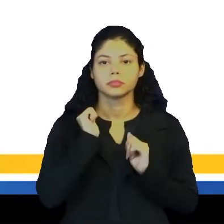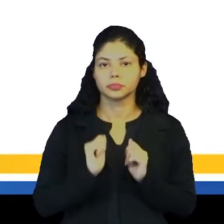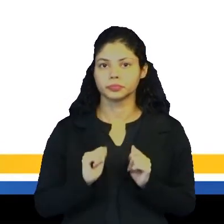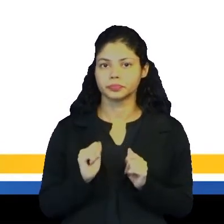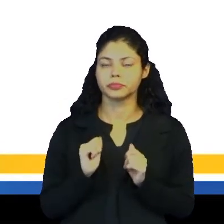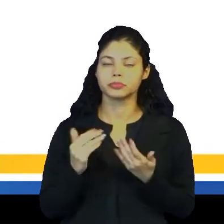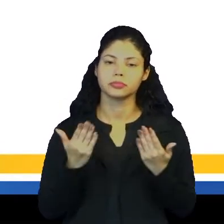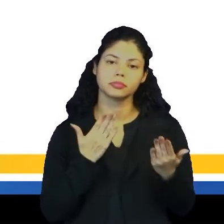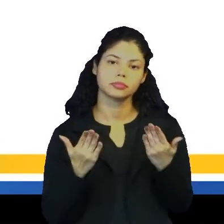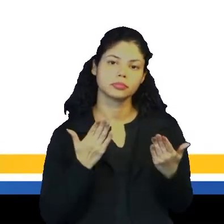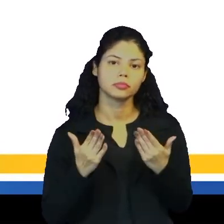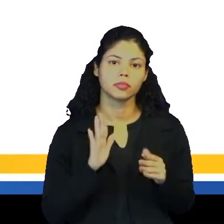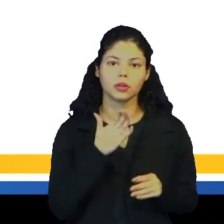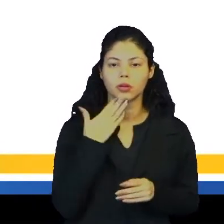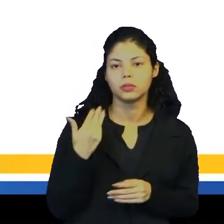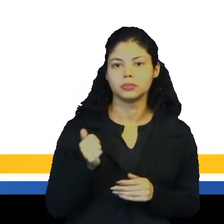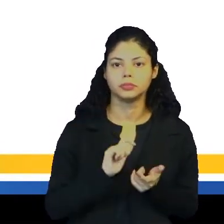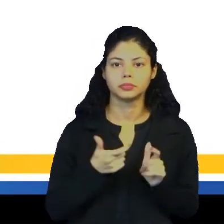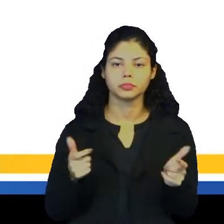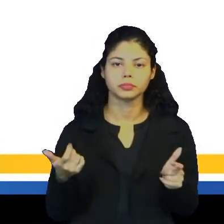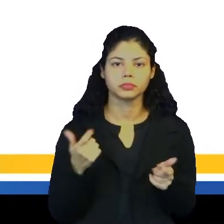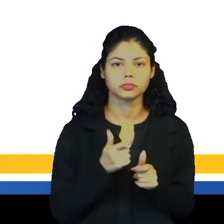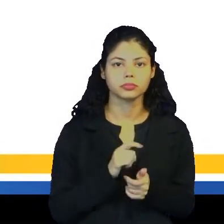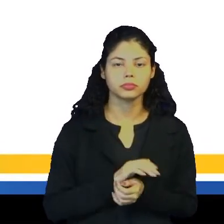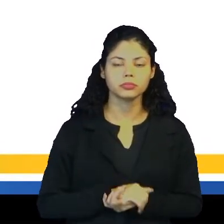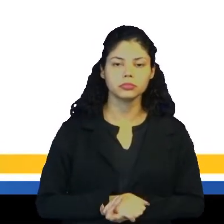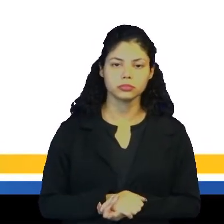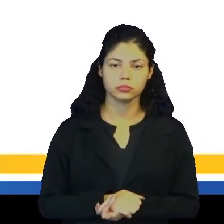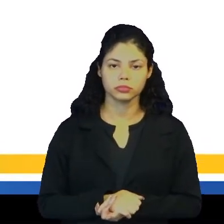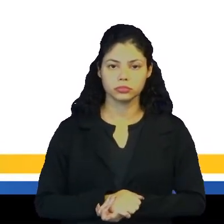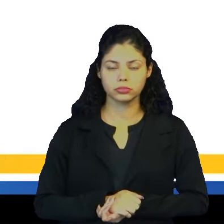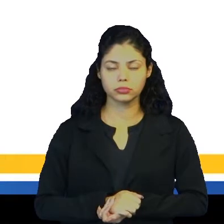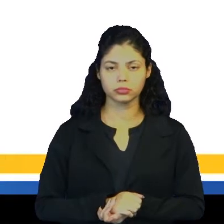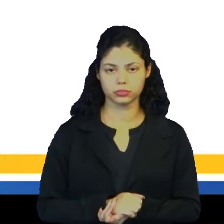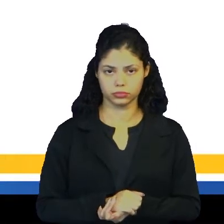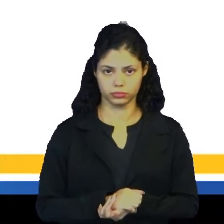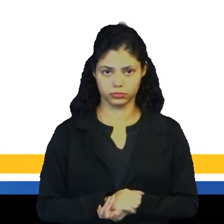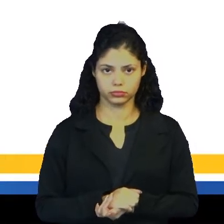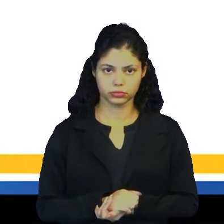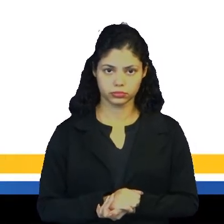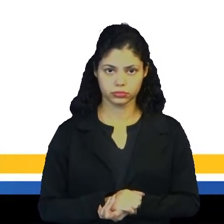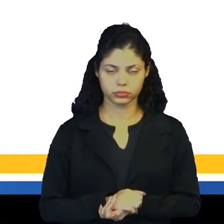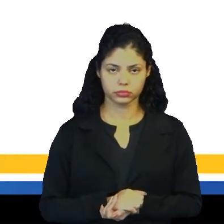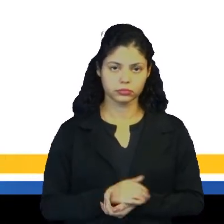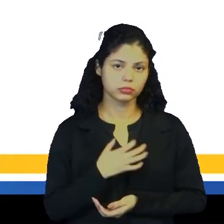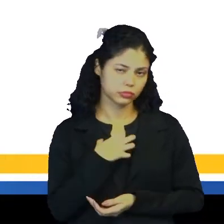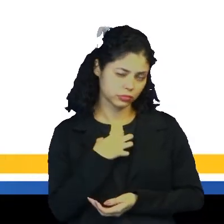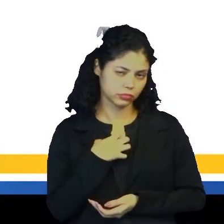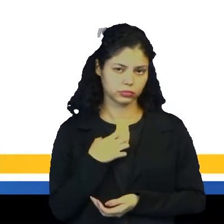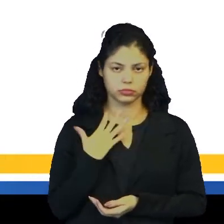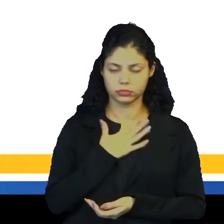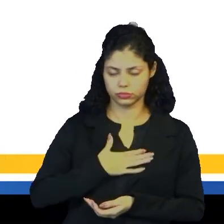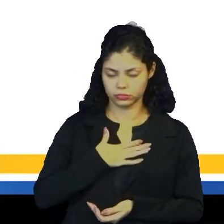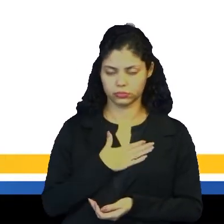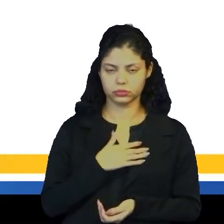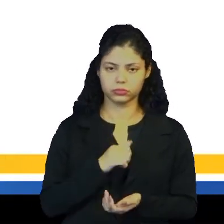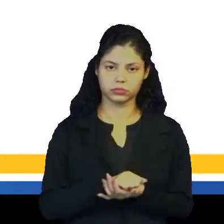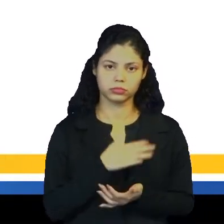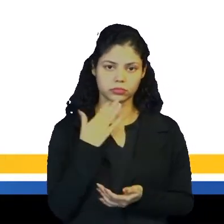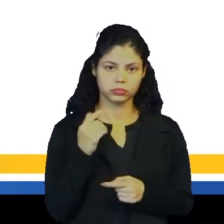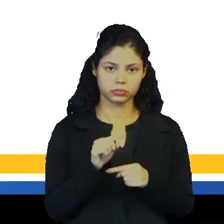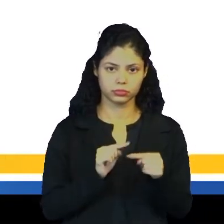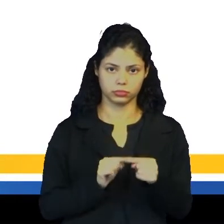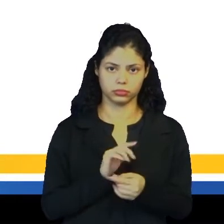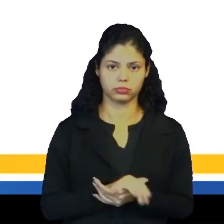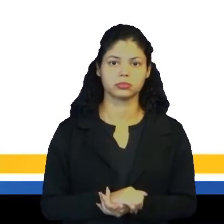vocês verificam qual é o maior, qual é o menor. Também para quem se sentir mais à vontade de dominar a divisão.